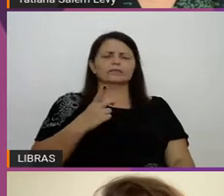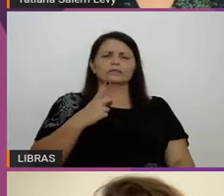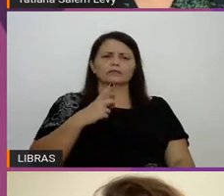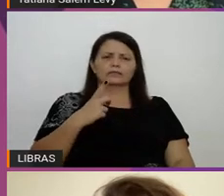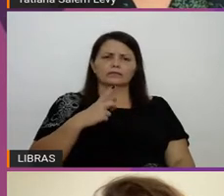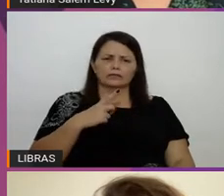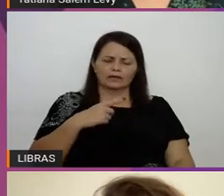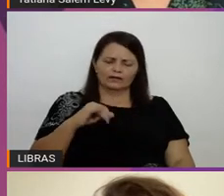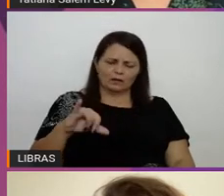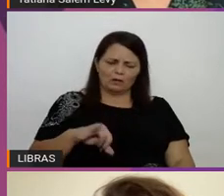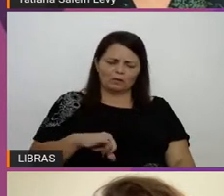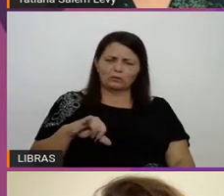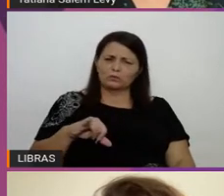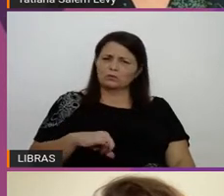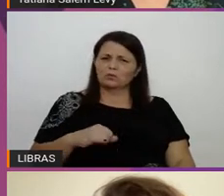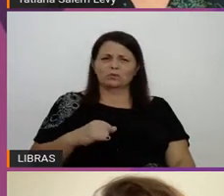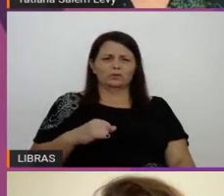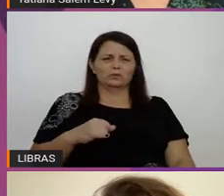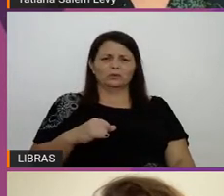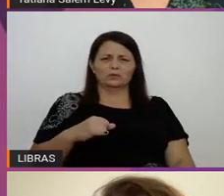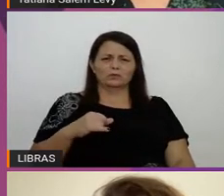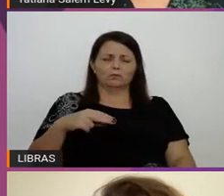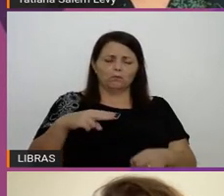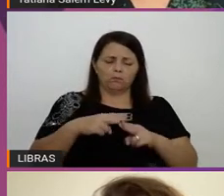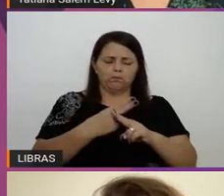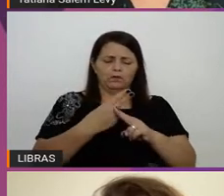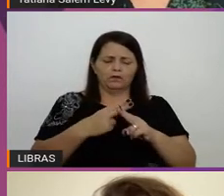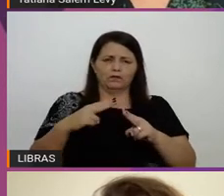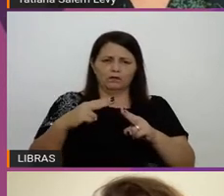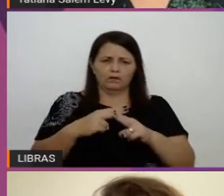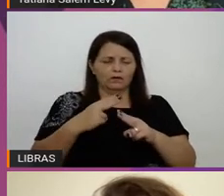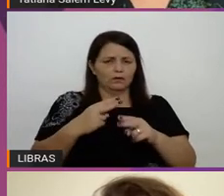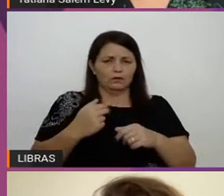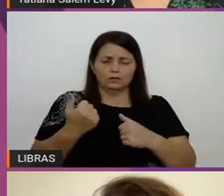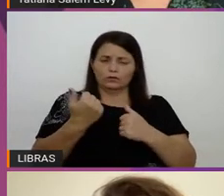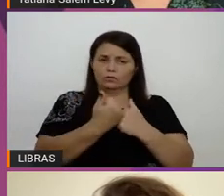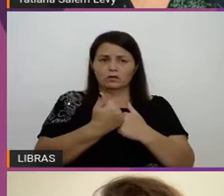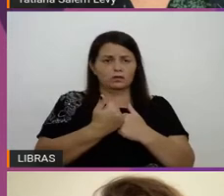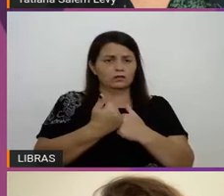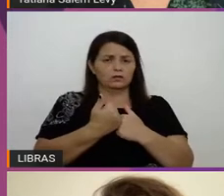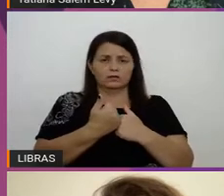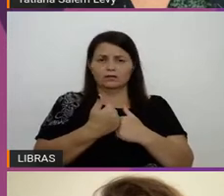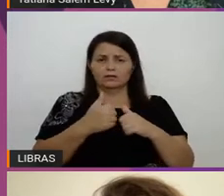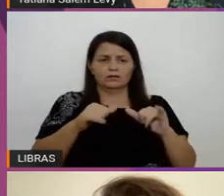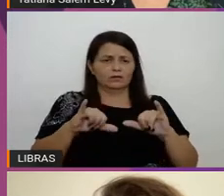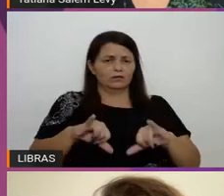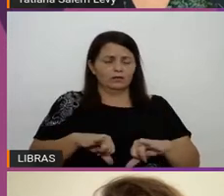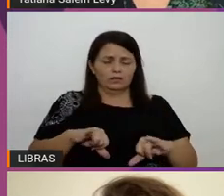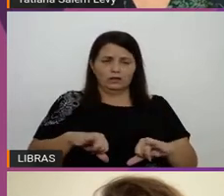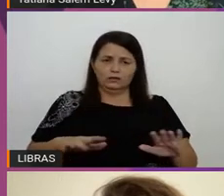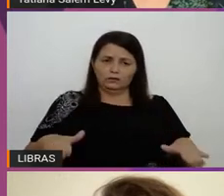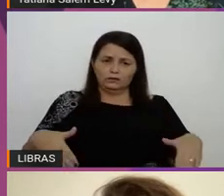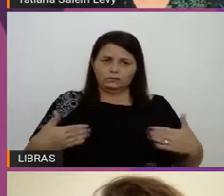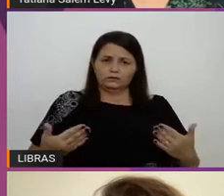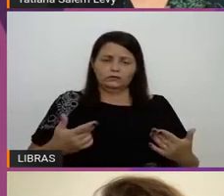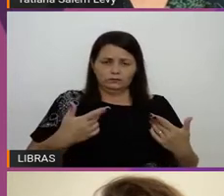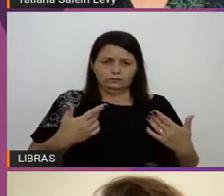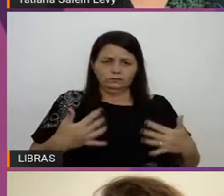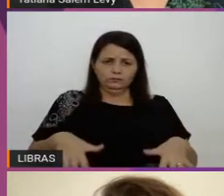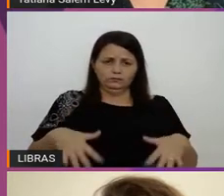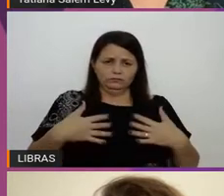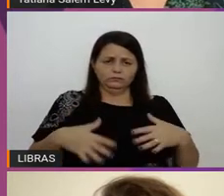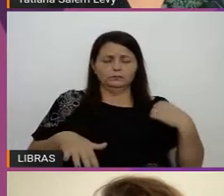a dor provocada por um canivete substituir a dor até então